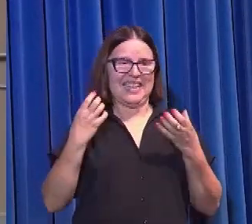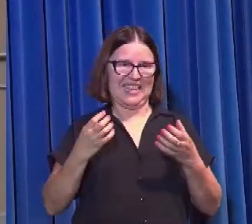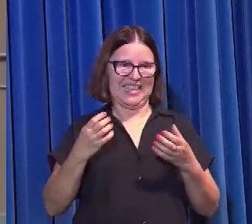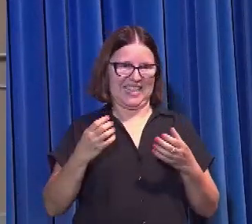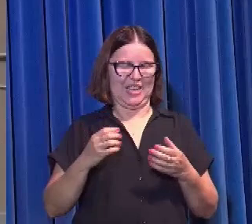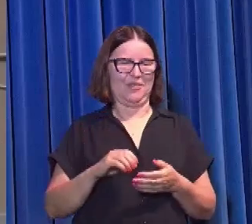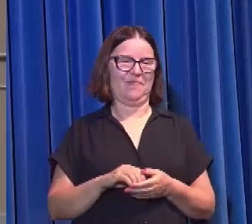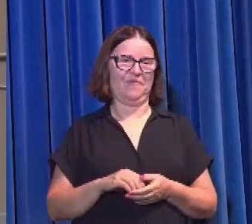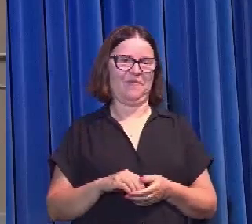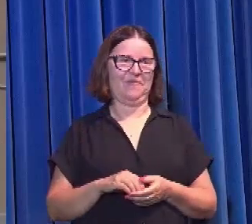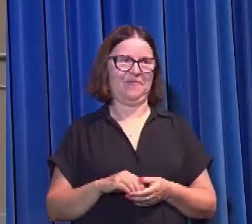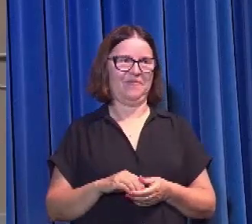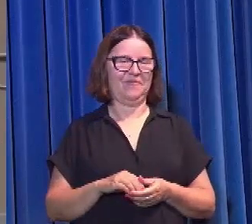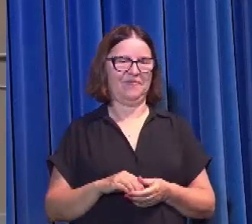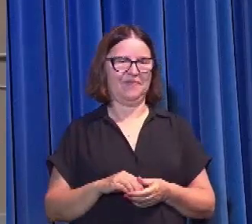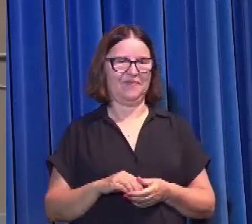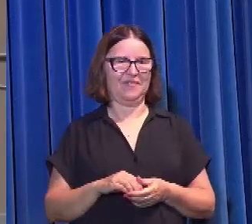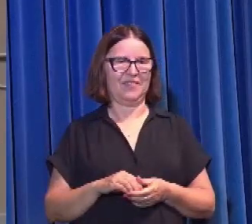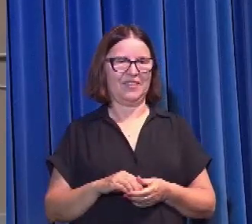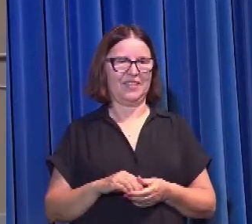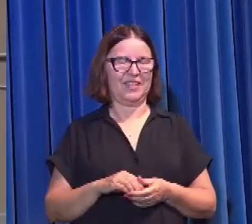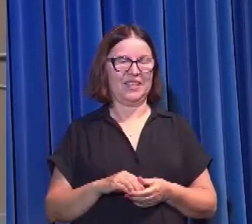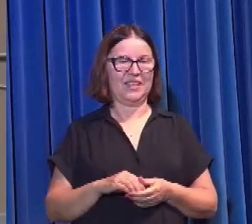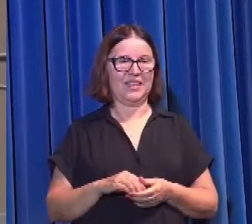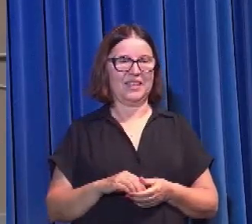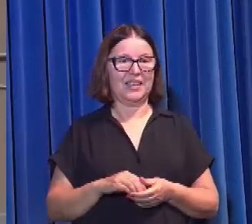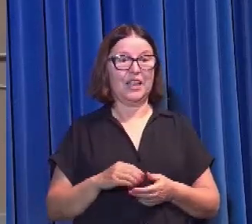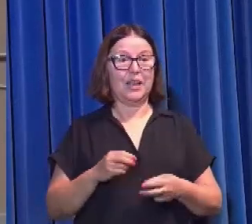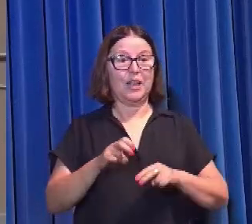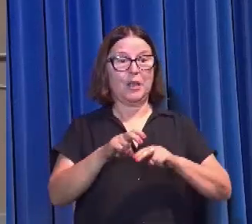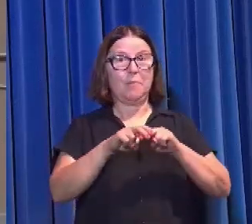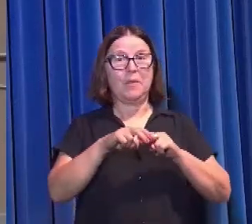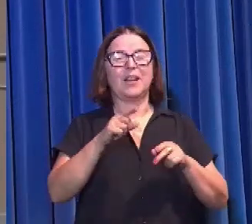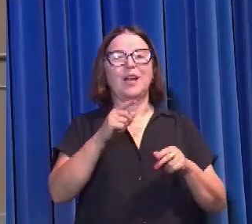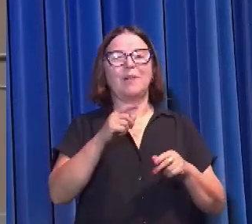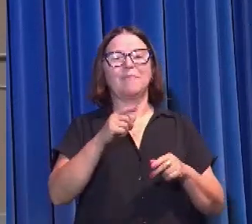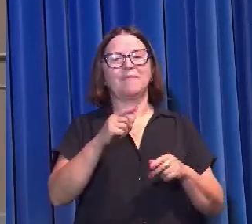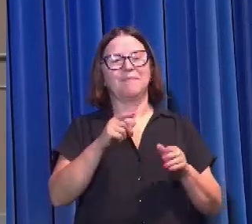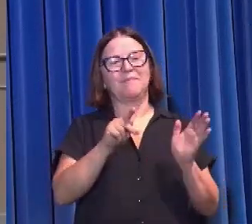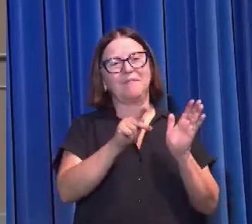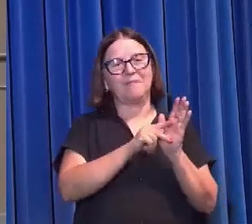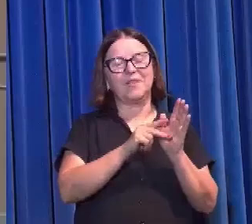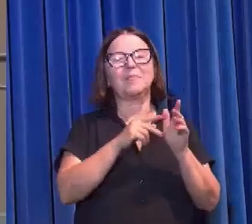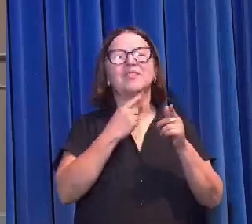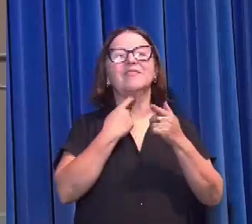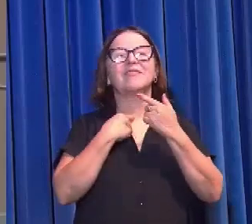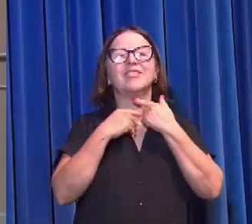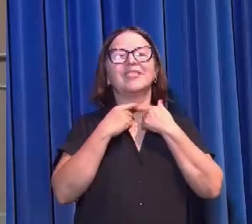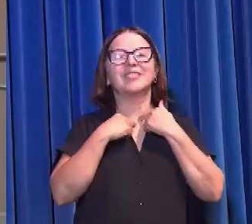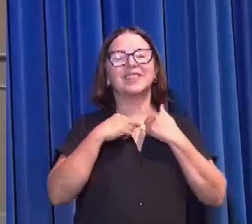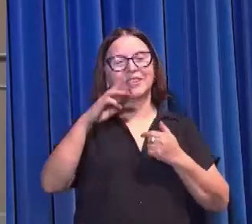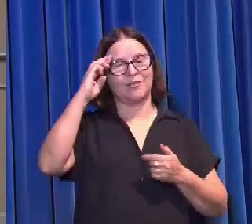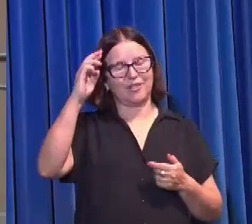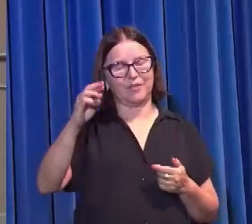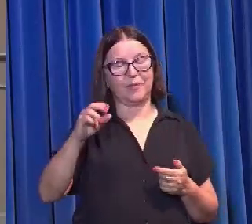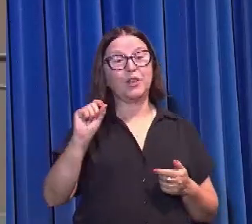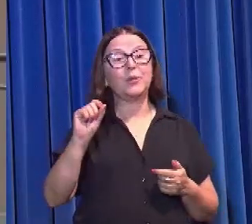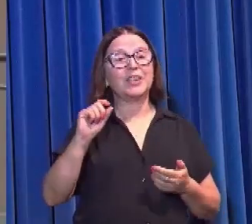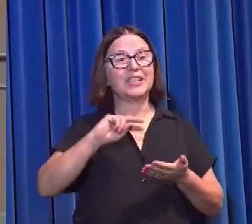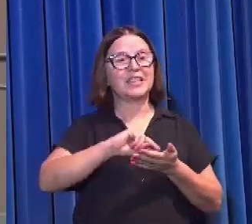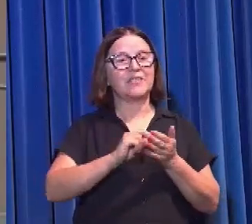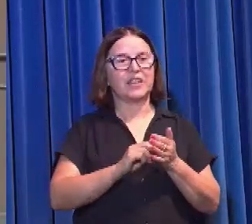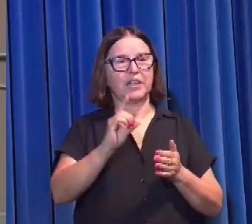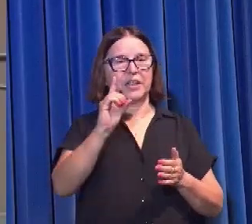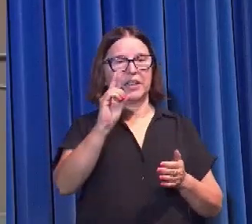escolhe, de acordo com a sua própria vontade. E o que é um dom? O que é um dom, meus irmãos? É uma